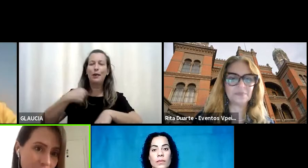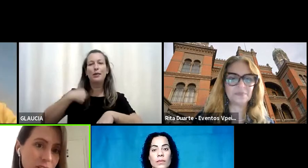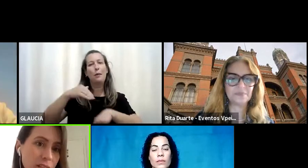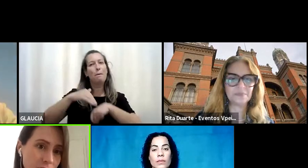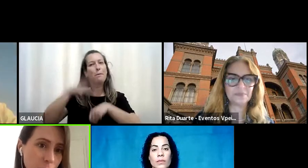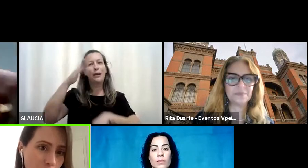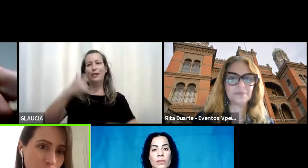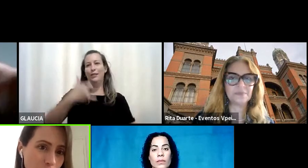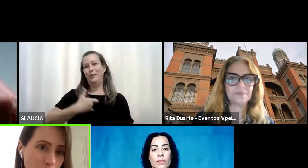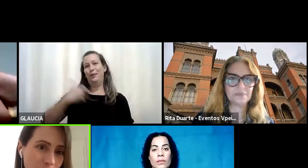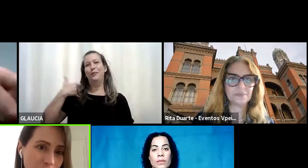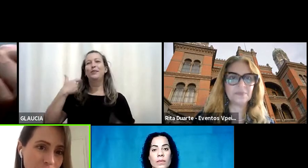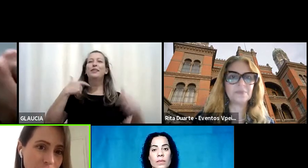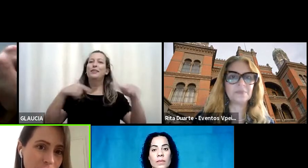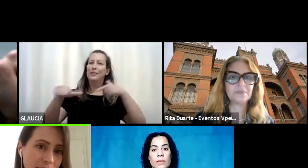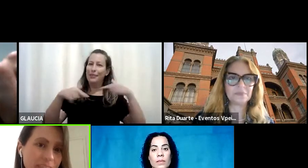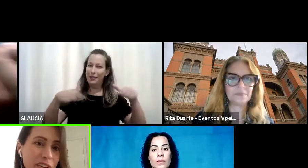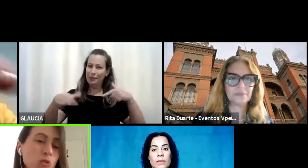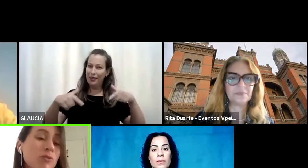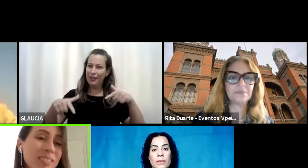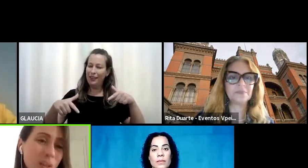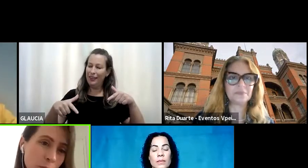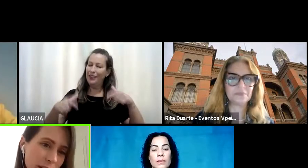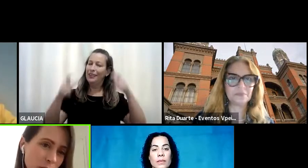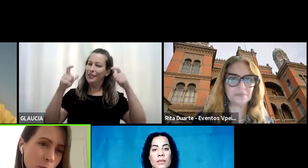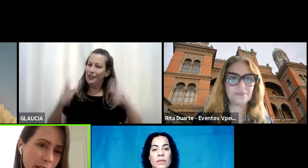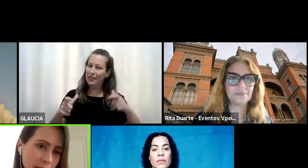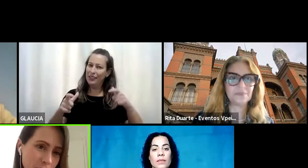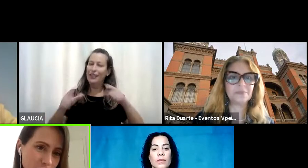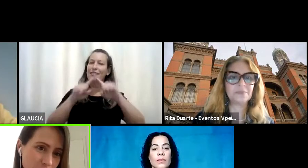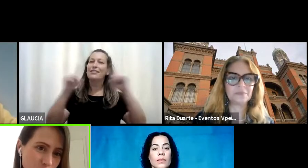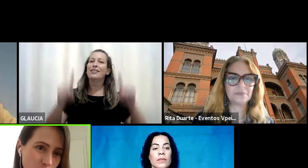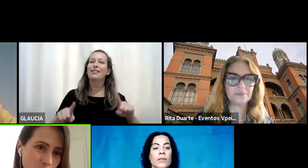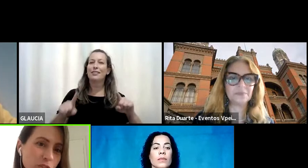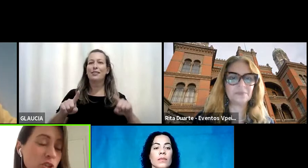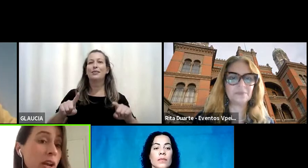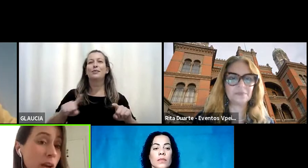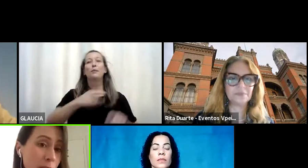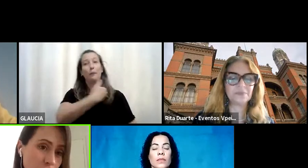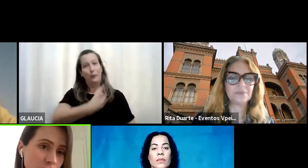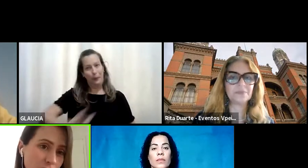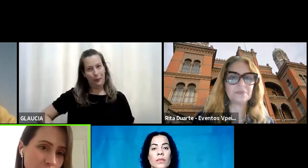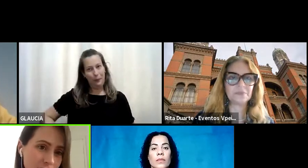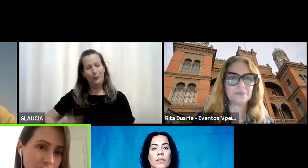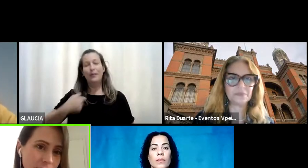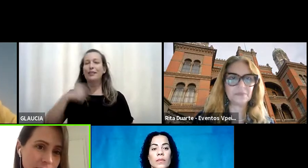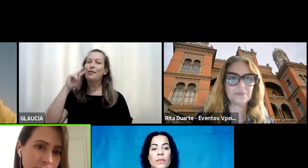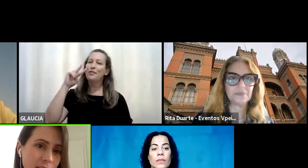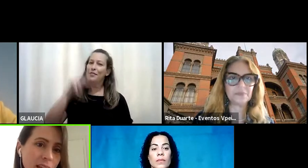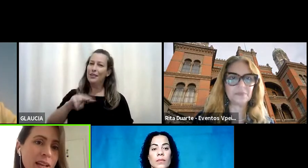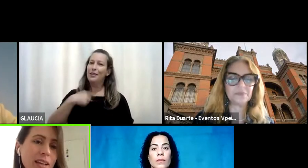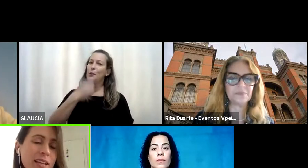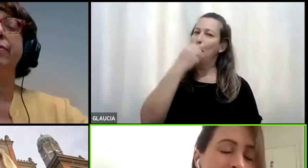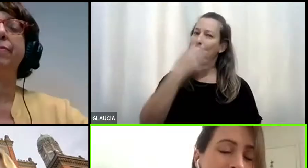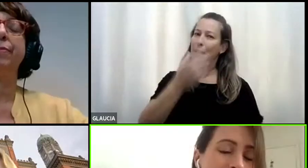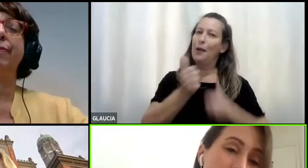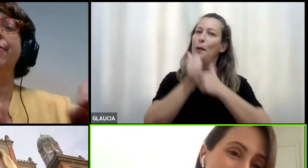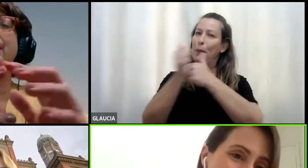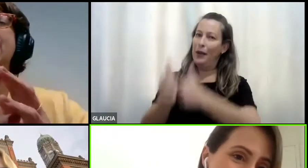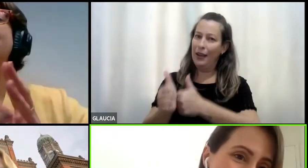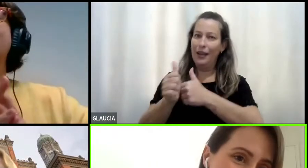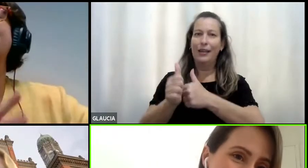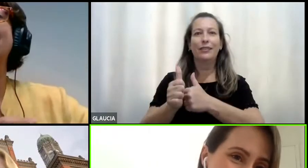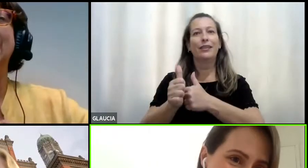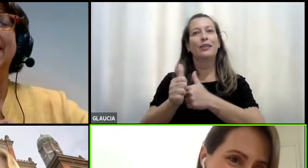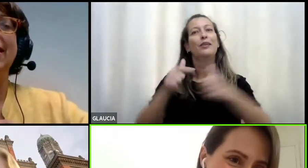de estar no serviço público e ver que eu estou tão bem acompanhada no serviço público. A gente realmente faz diferença. E vamos